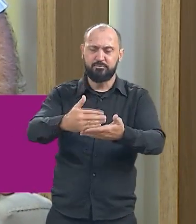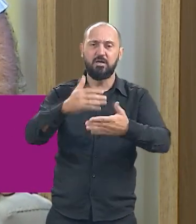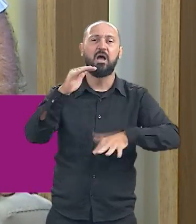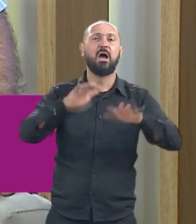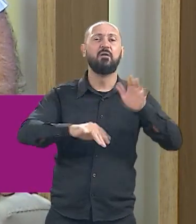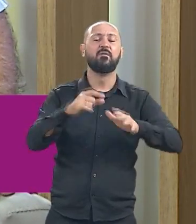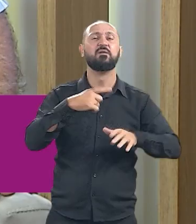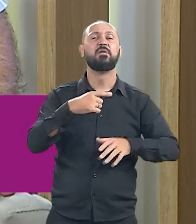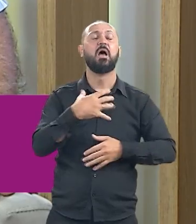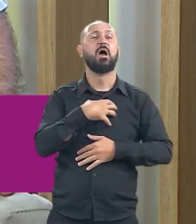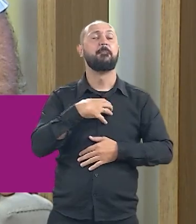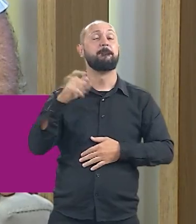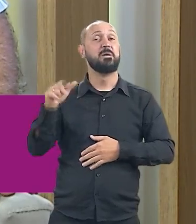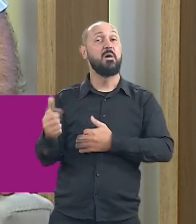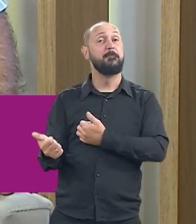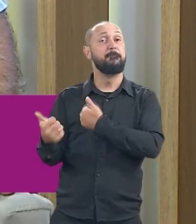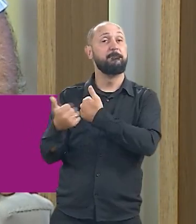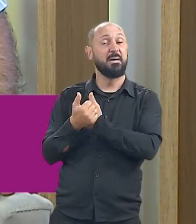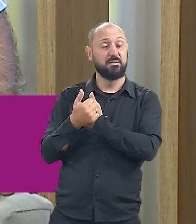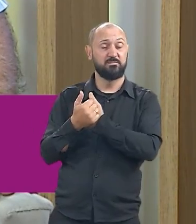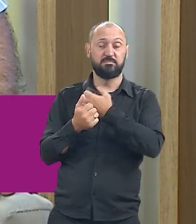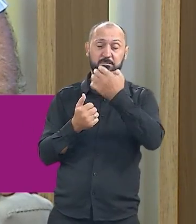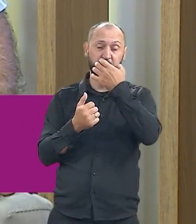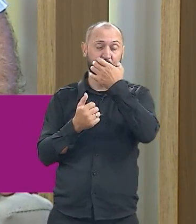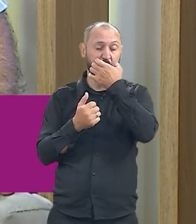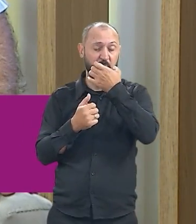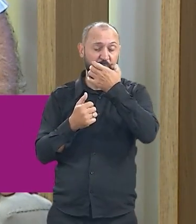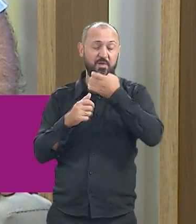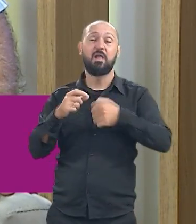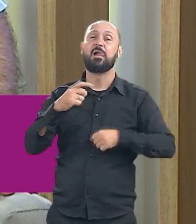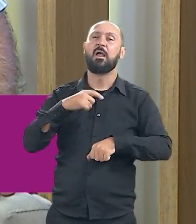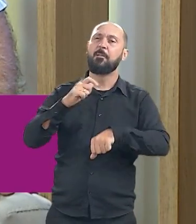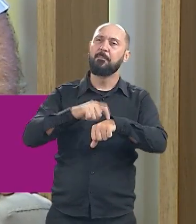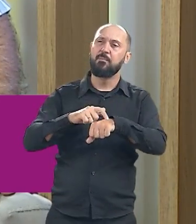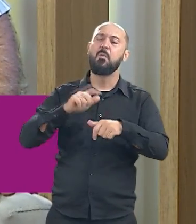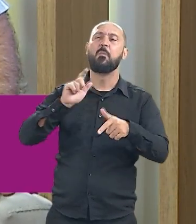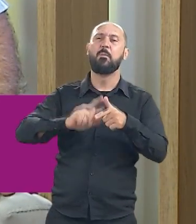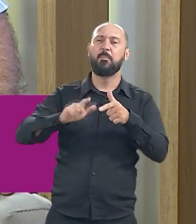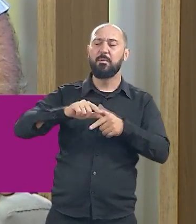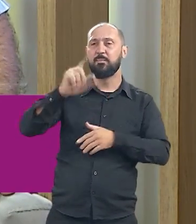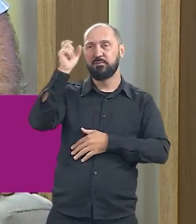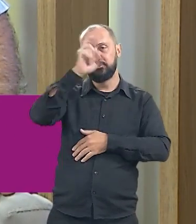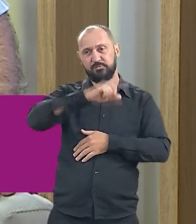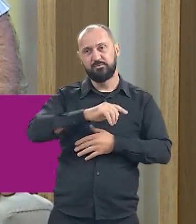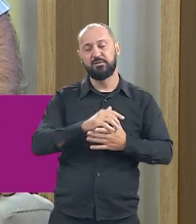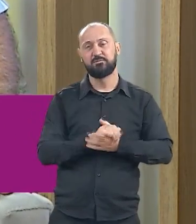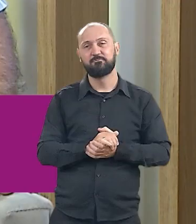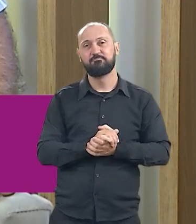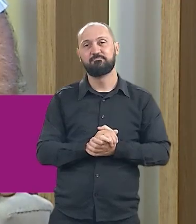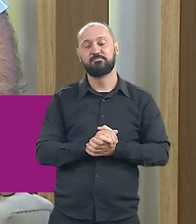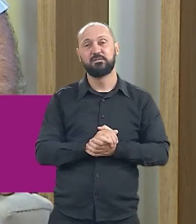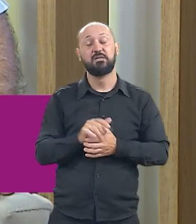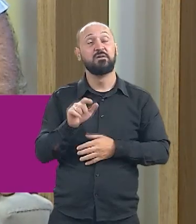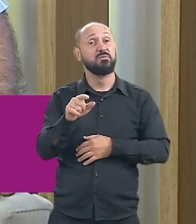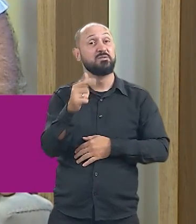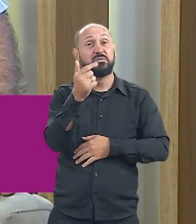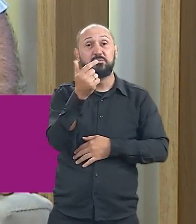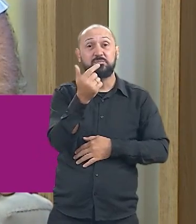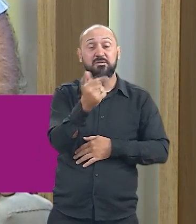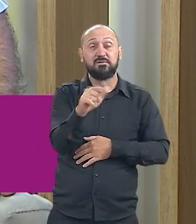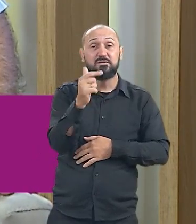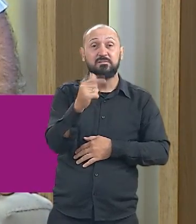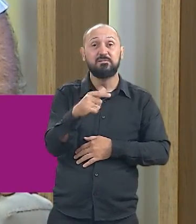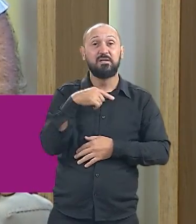lado que está passando por um problema, uma dificuldade, e você não está tendo atenção,